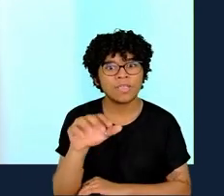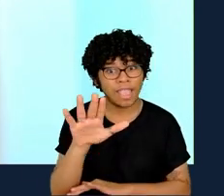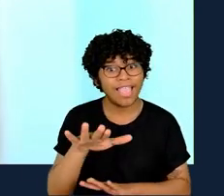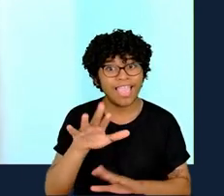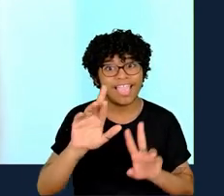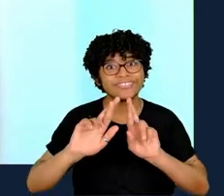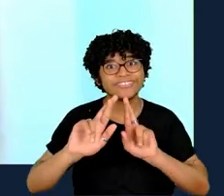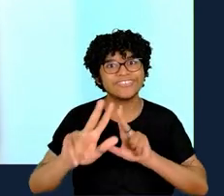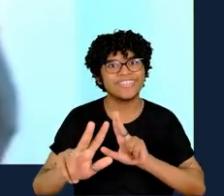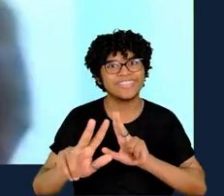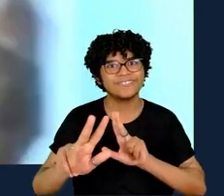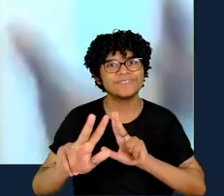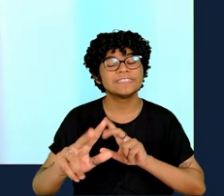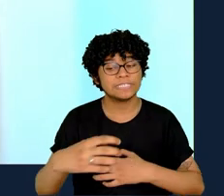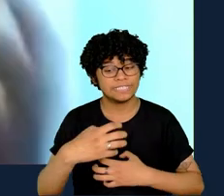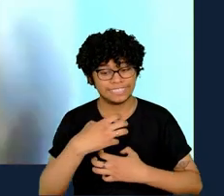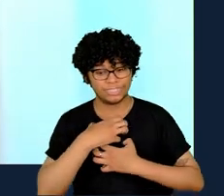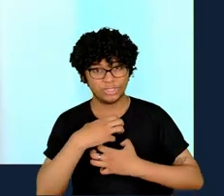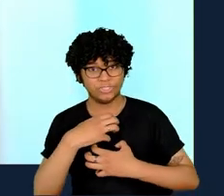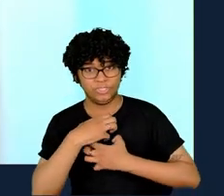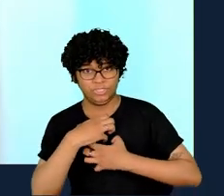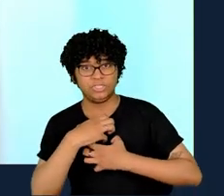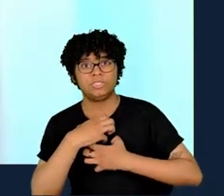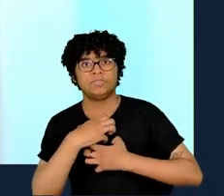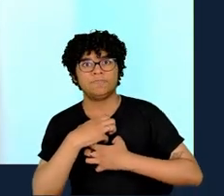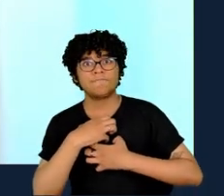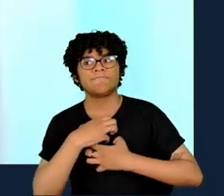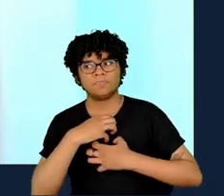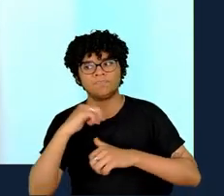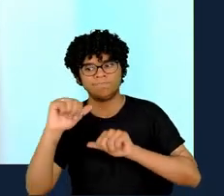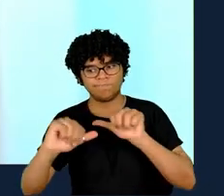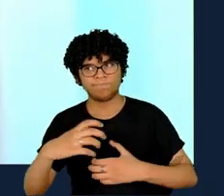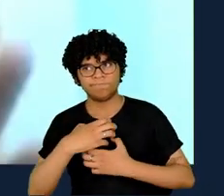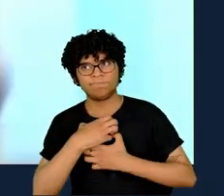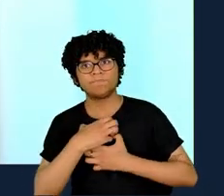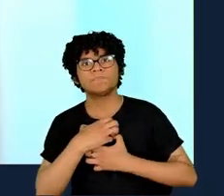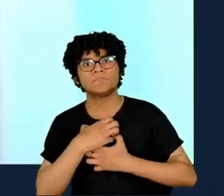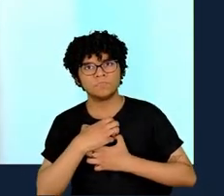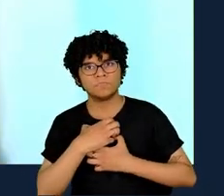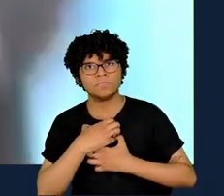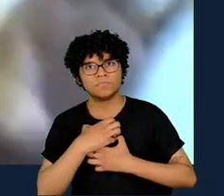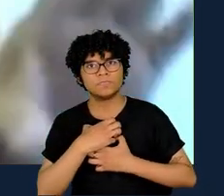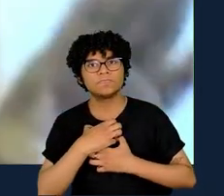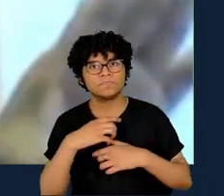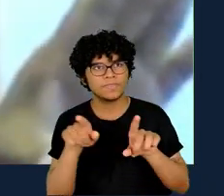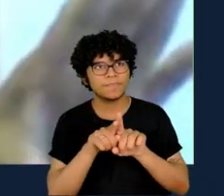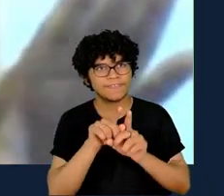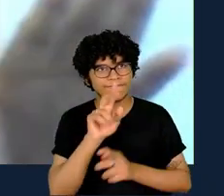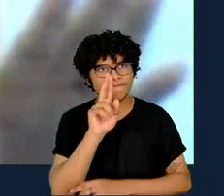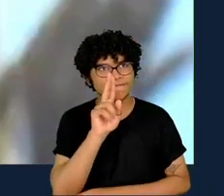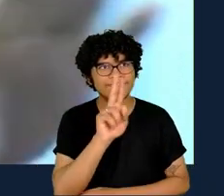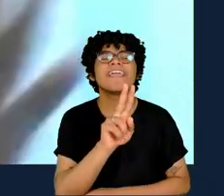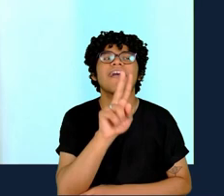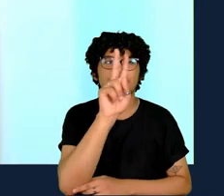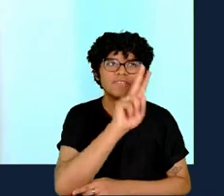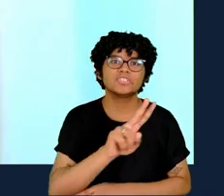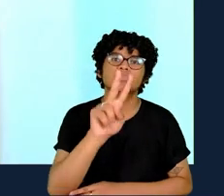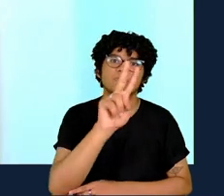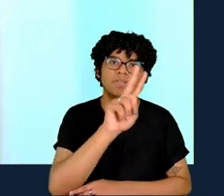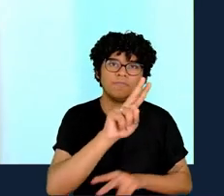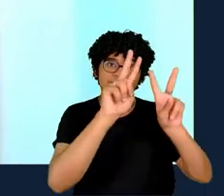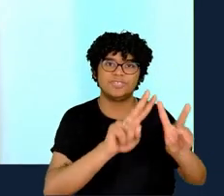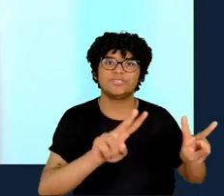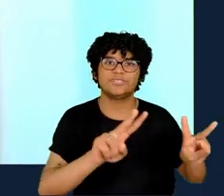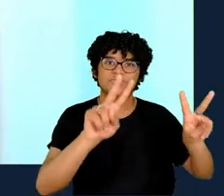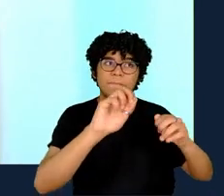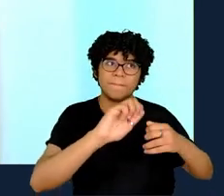sente que há essas mudanças e você consegue visualizar através do mapa, que é uma ferramenta muito